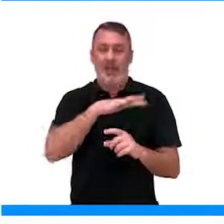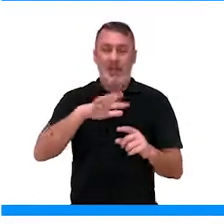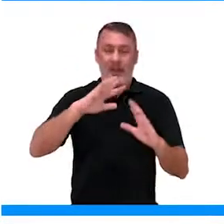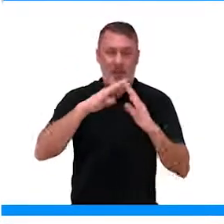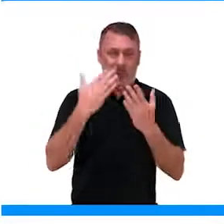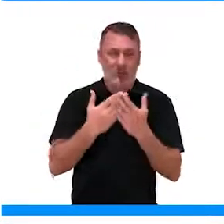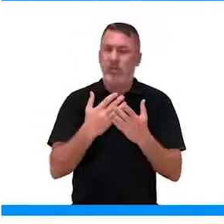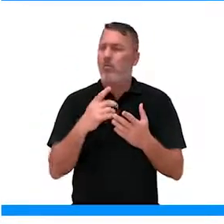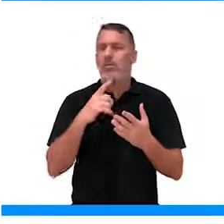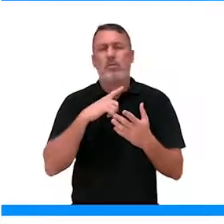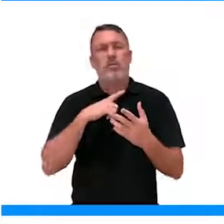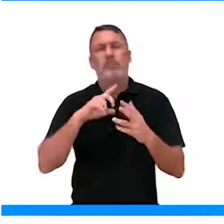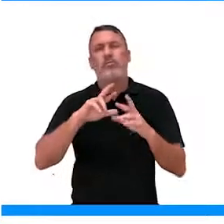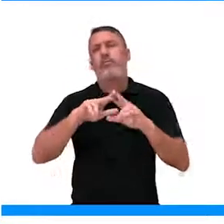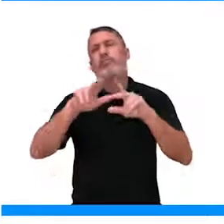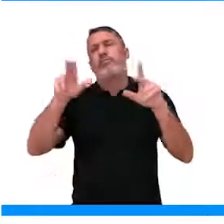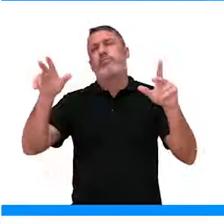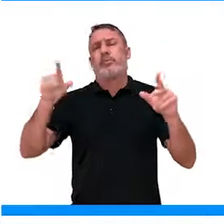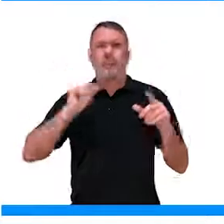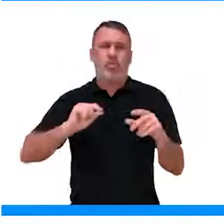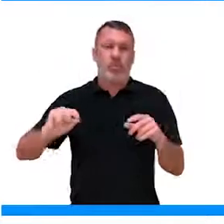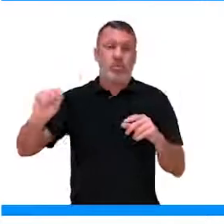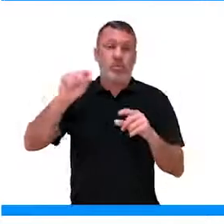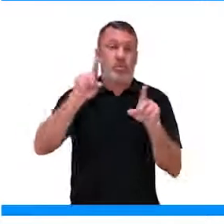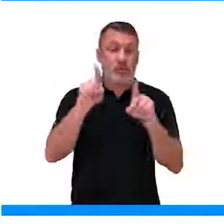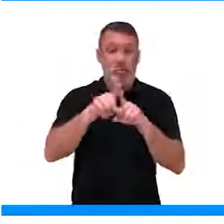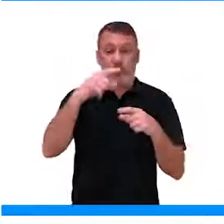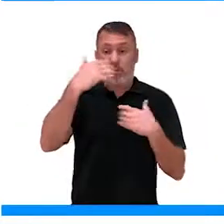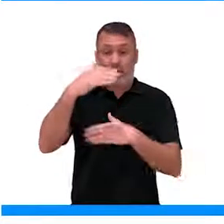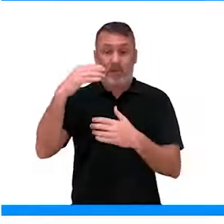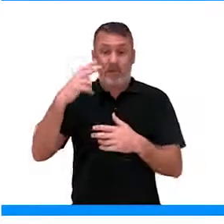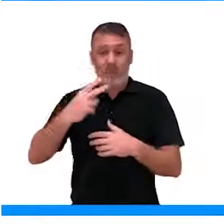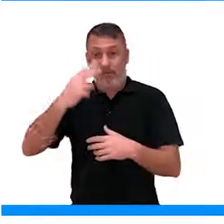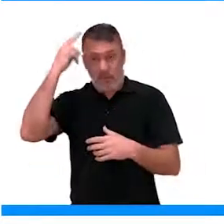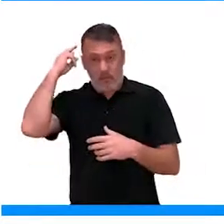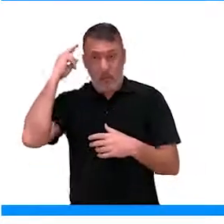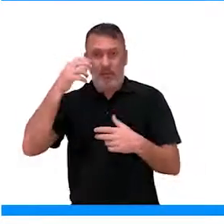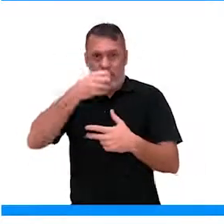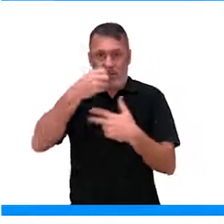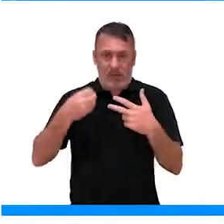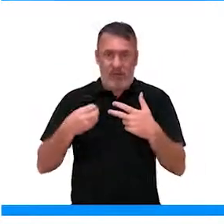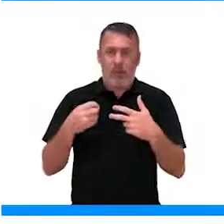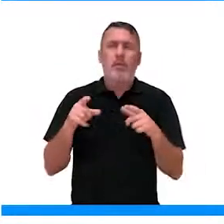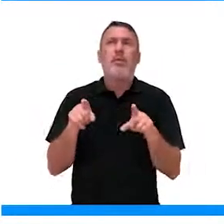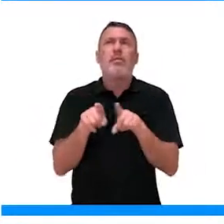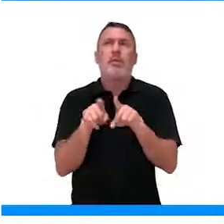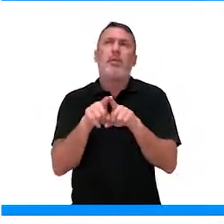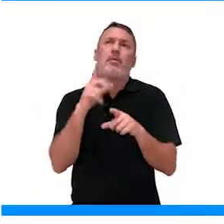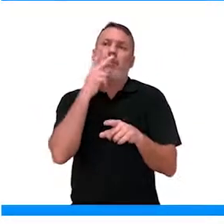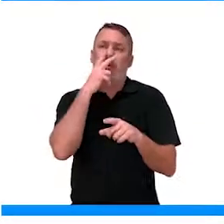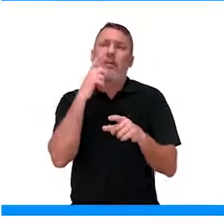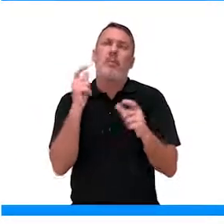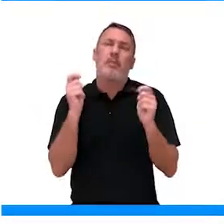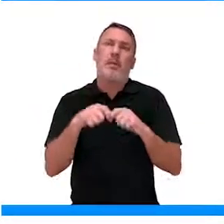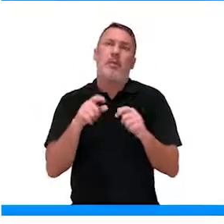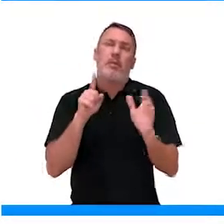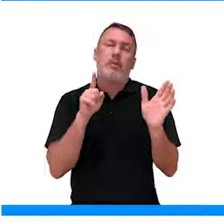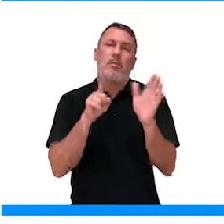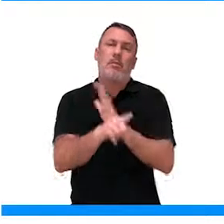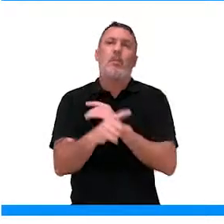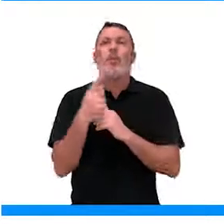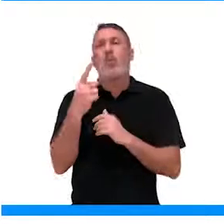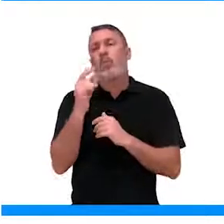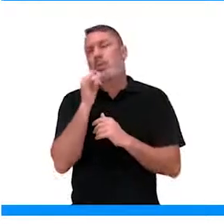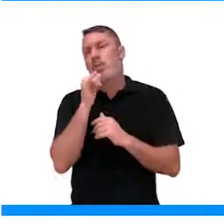ambiente escolar, né? E outra coisa, né? Nas provas de vestibular do Enem, pode ter uma